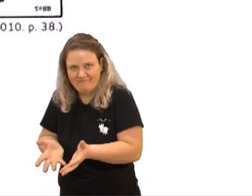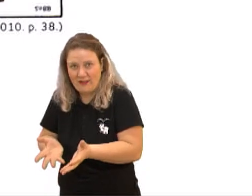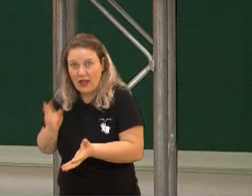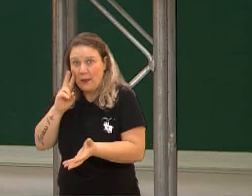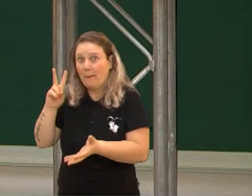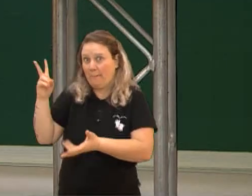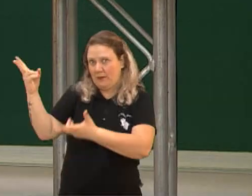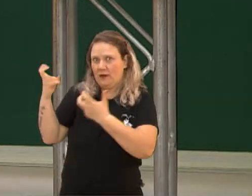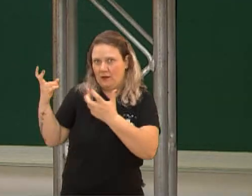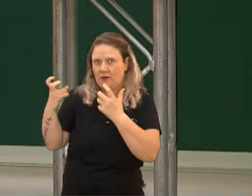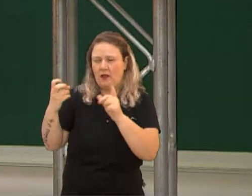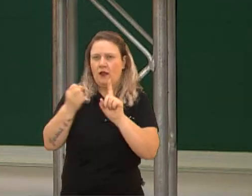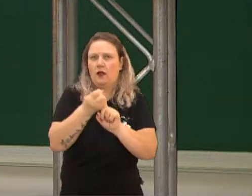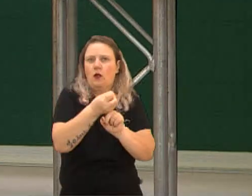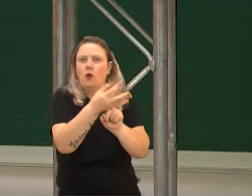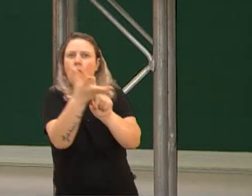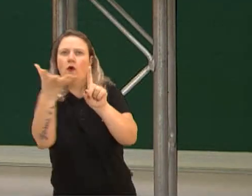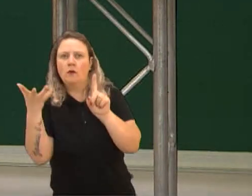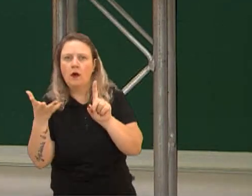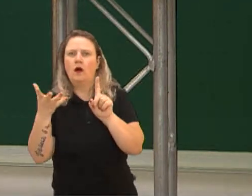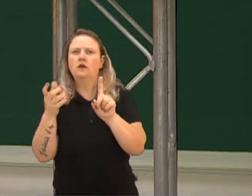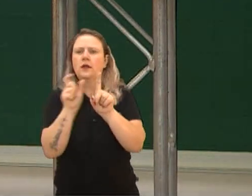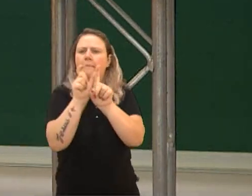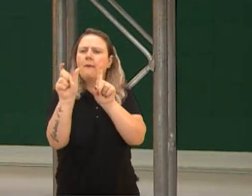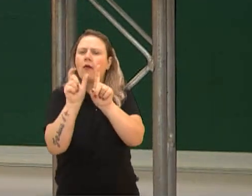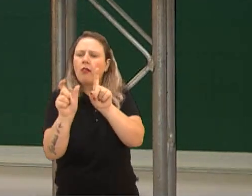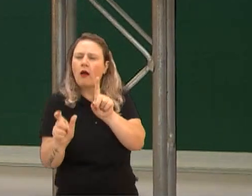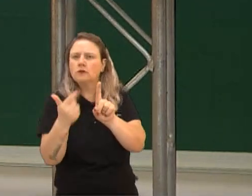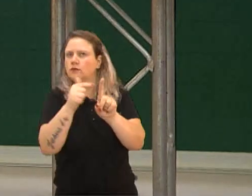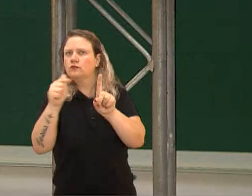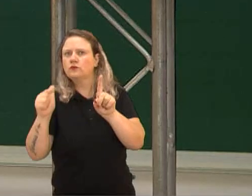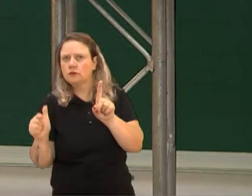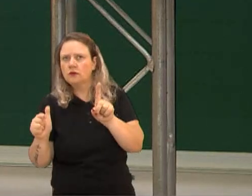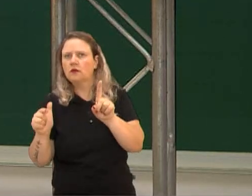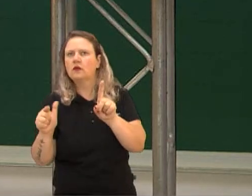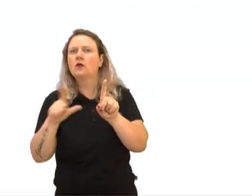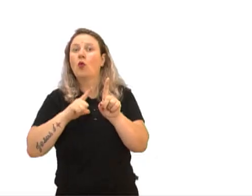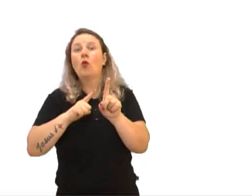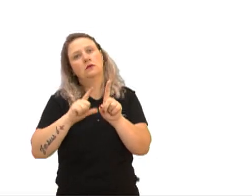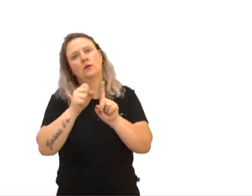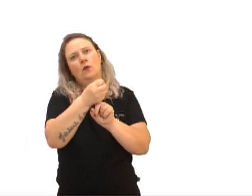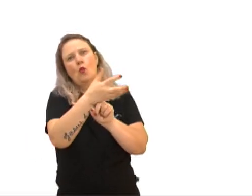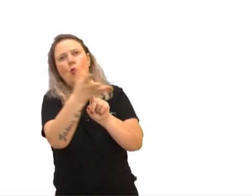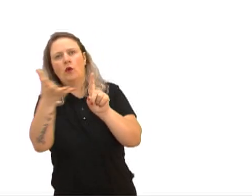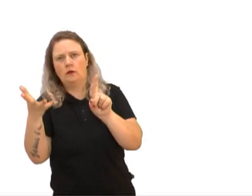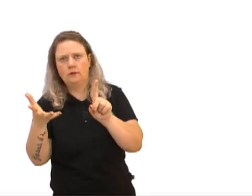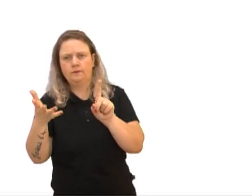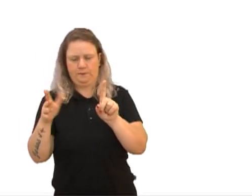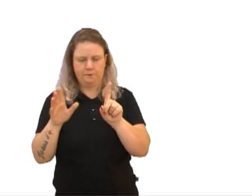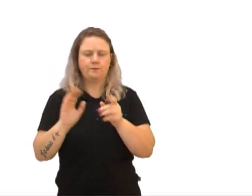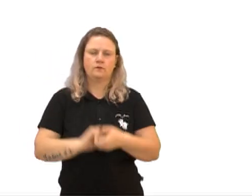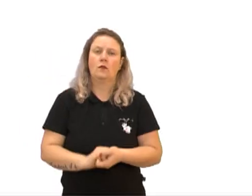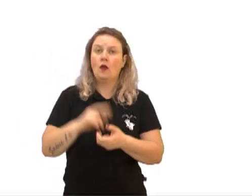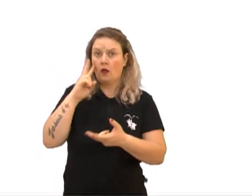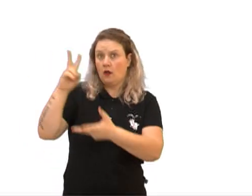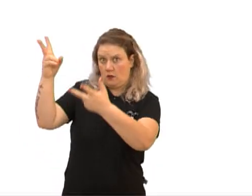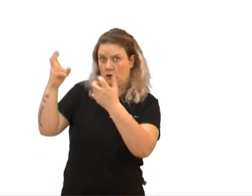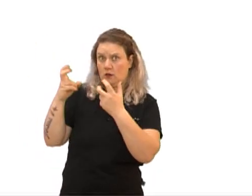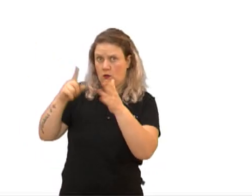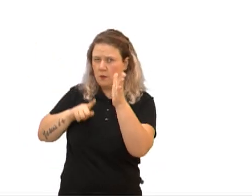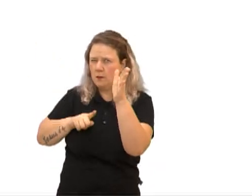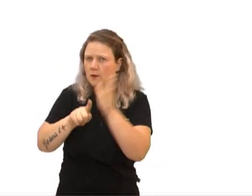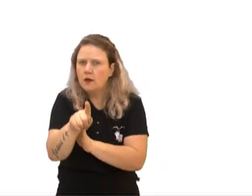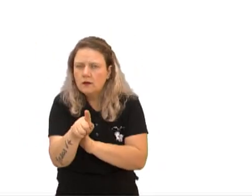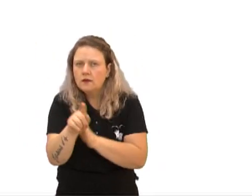da linguagem não verbal, que constituem o humor e a ironia nesses quadrinhos, certo? E agora, pessoal? Vamos fazer um